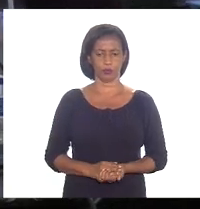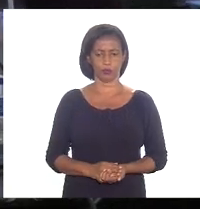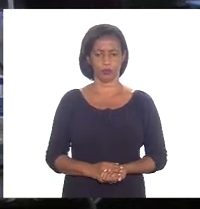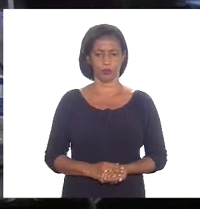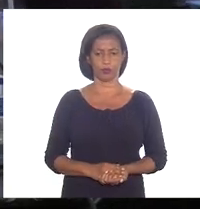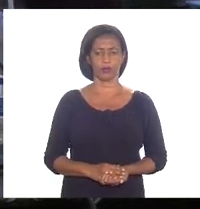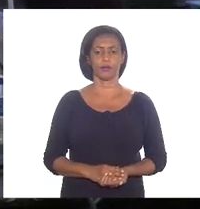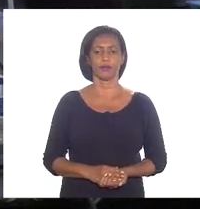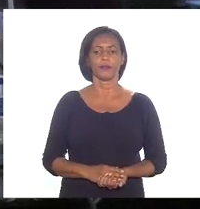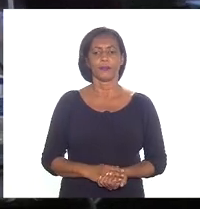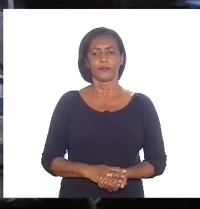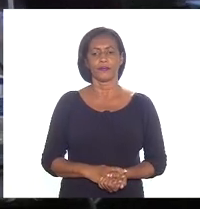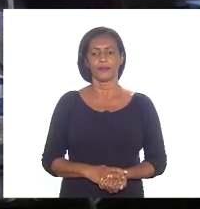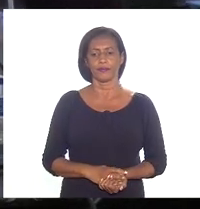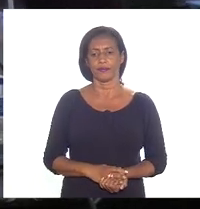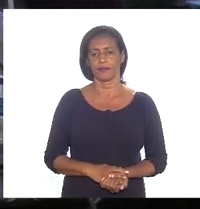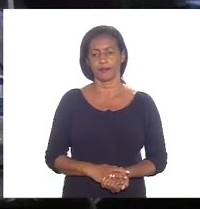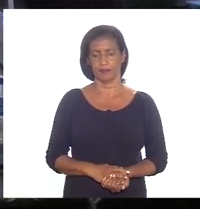Deputado Anderson Alexandre.